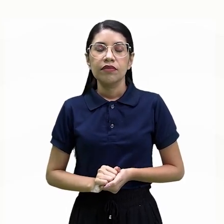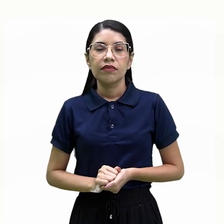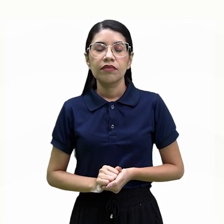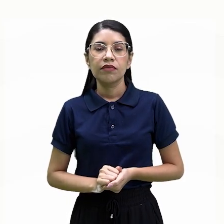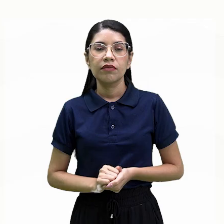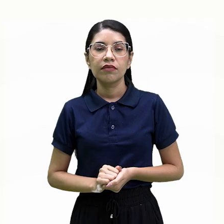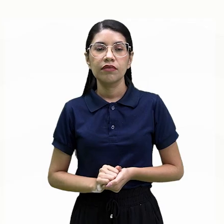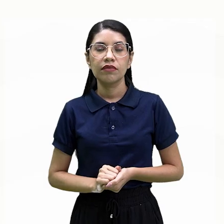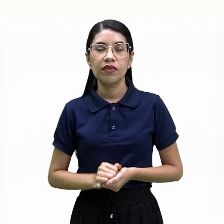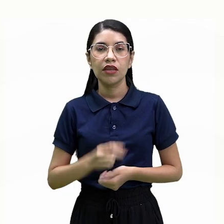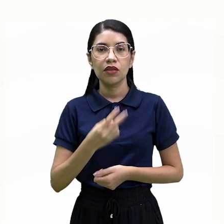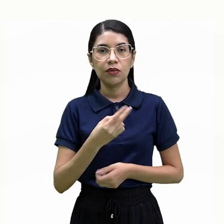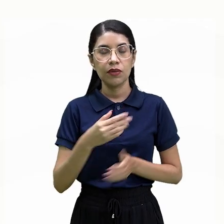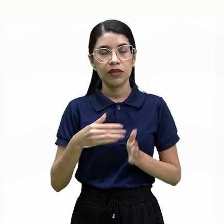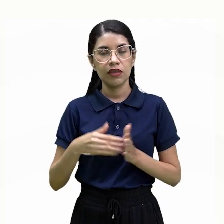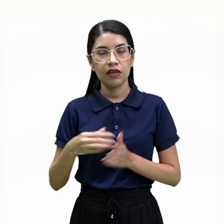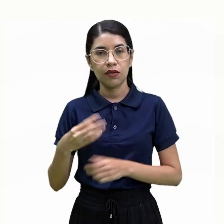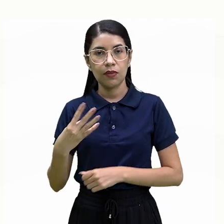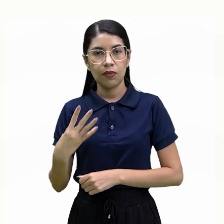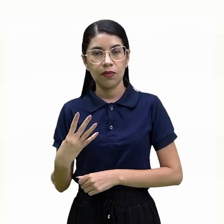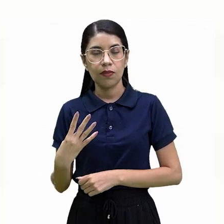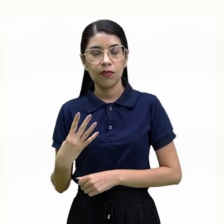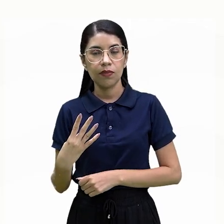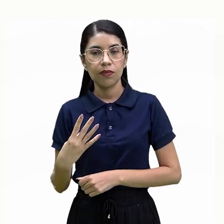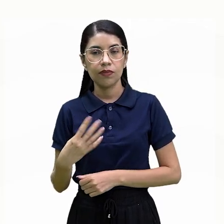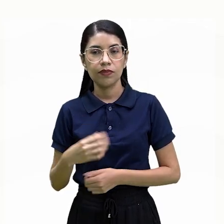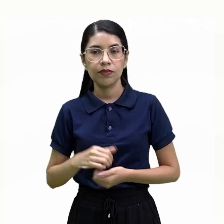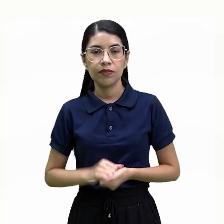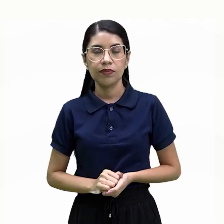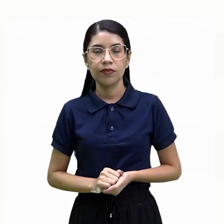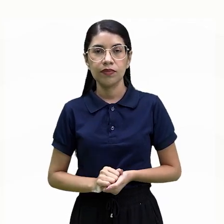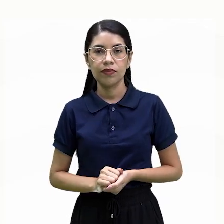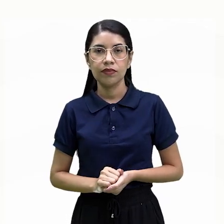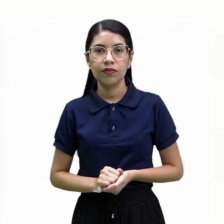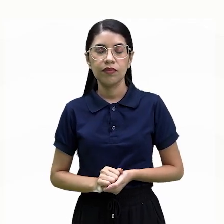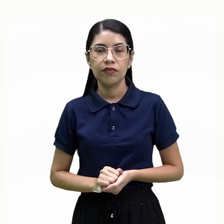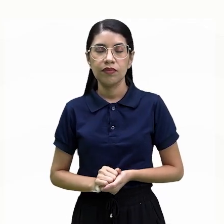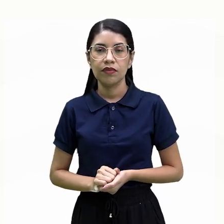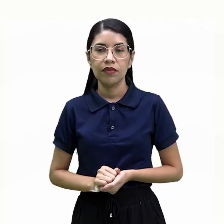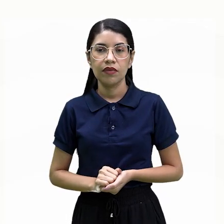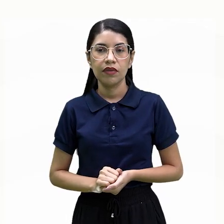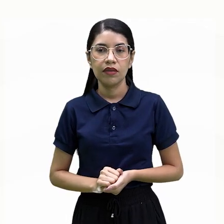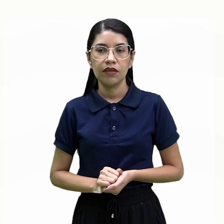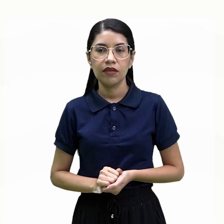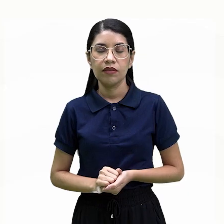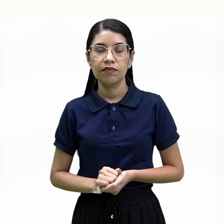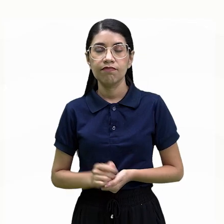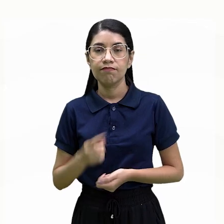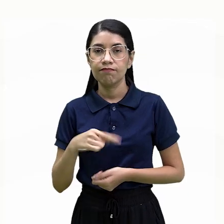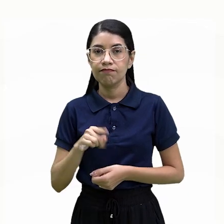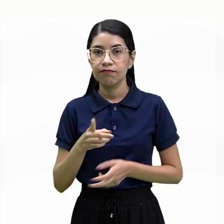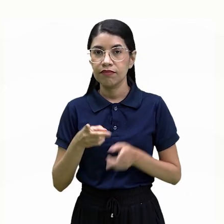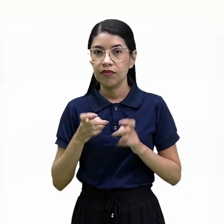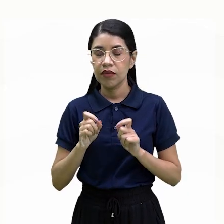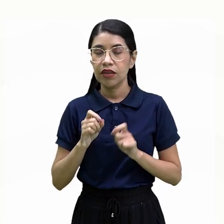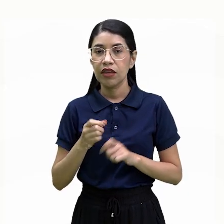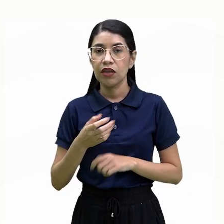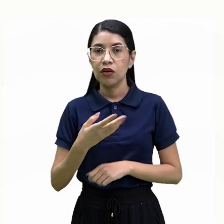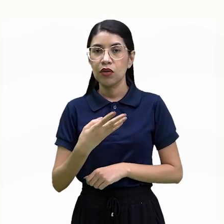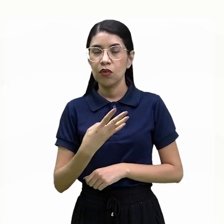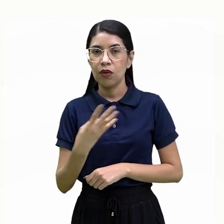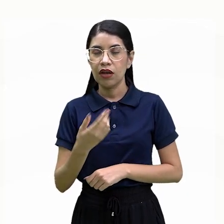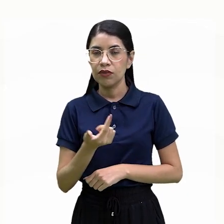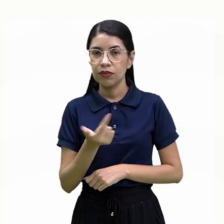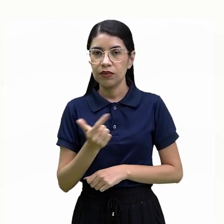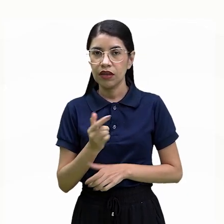De 2 a 4. 1, 2, 3, 4, 5, 6. Observe que esse 4 não